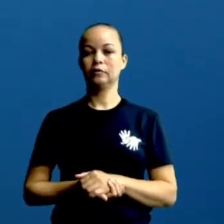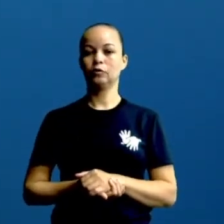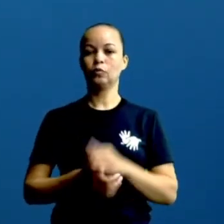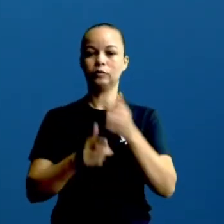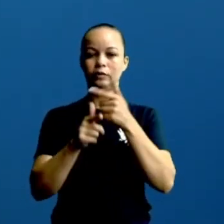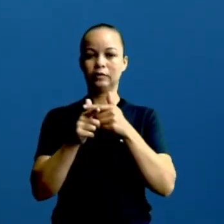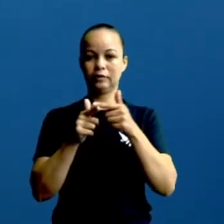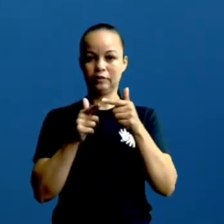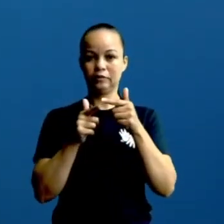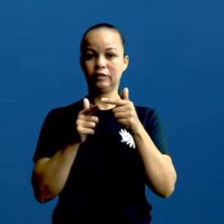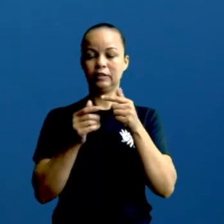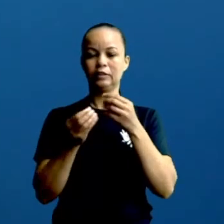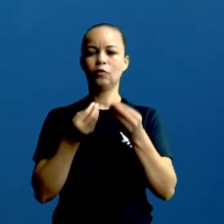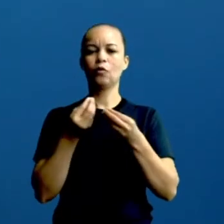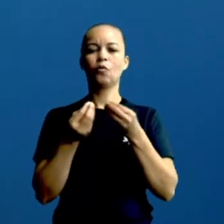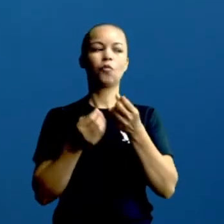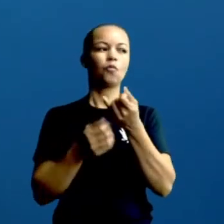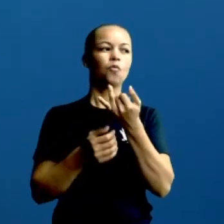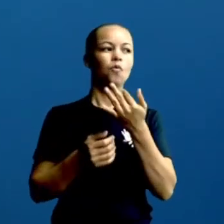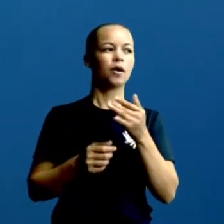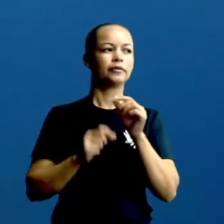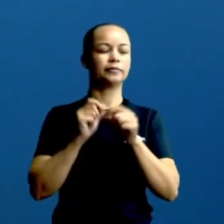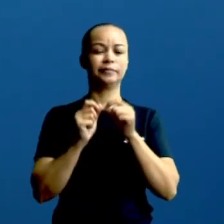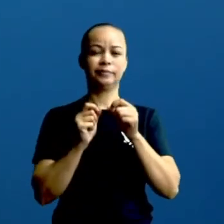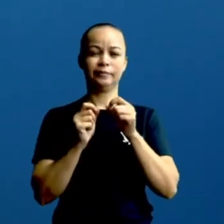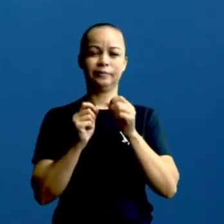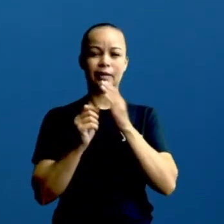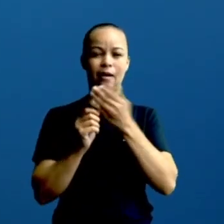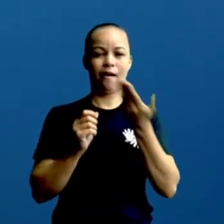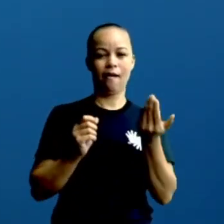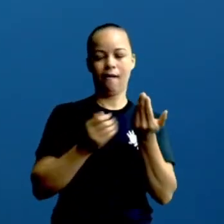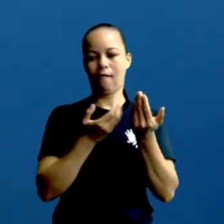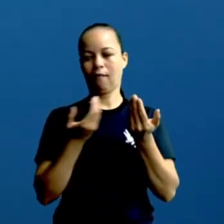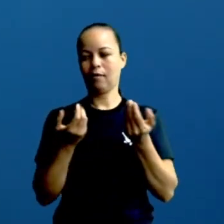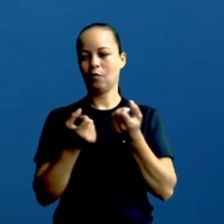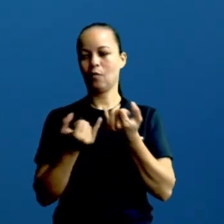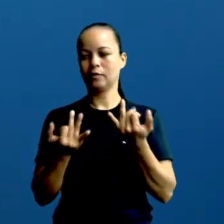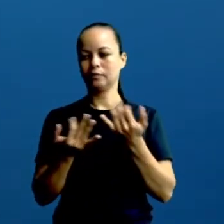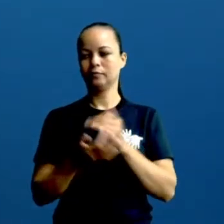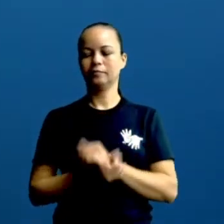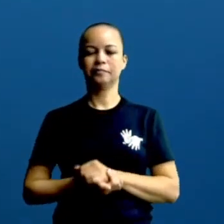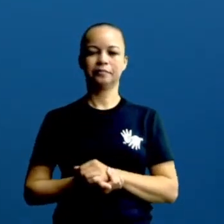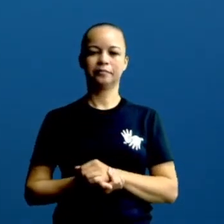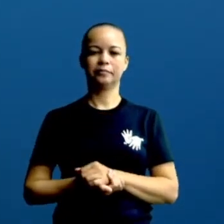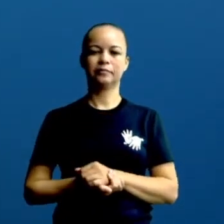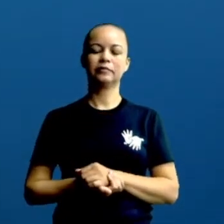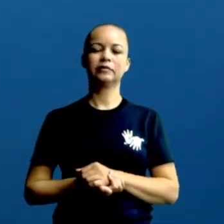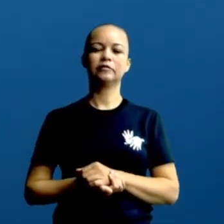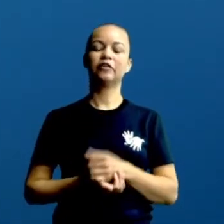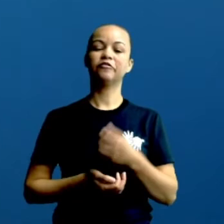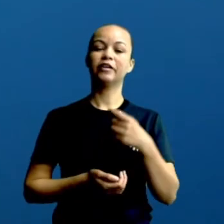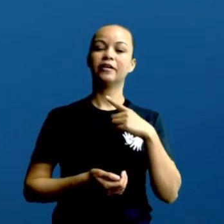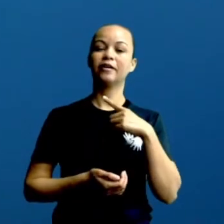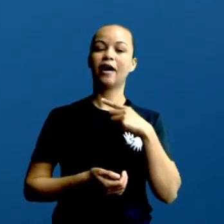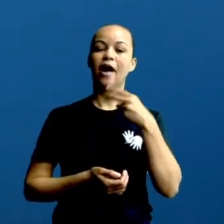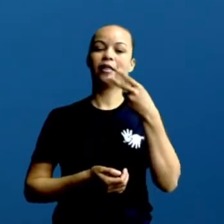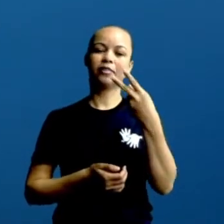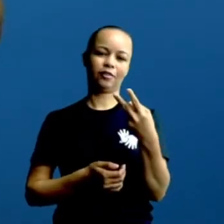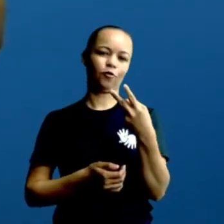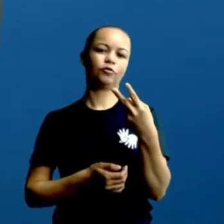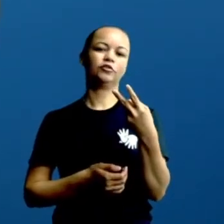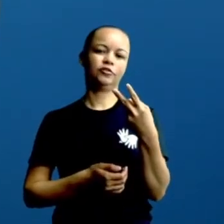aqui dividindo se eu dividir Vai ficar quanto para cada lado gente e vai ficar dois